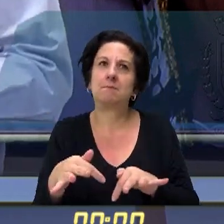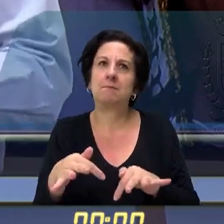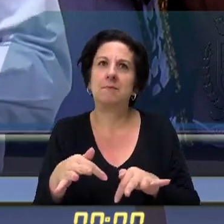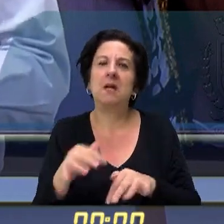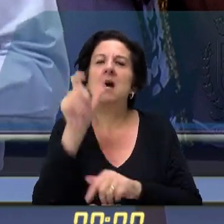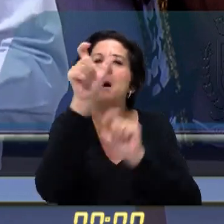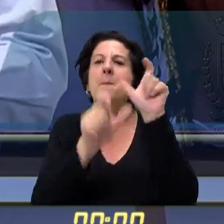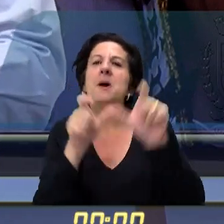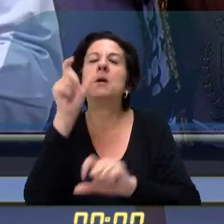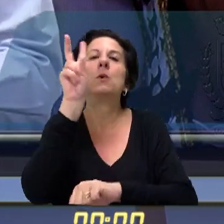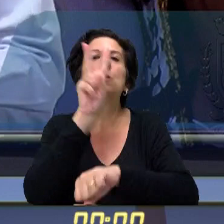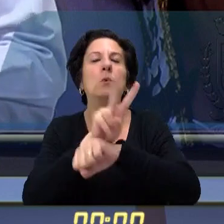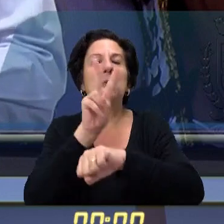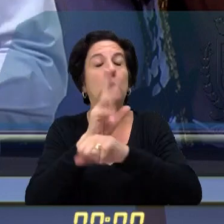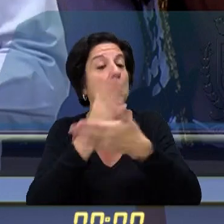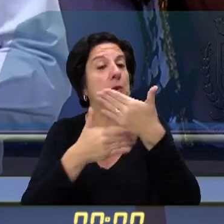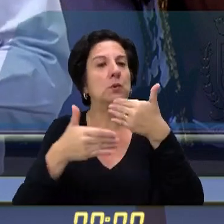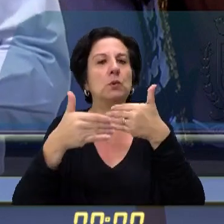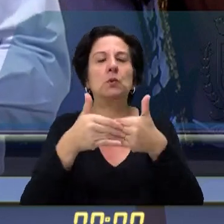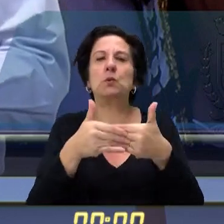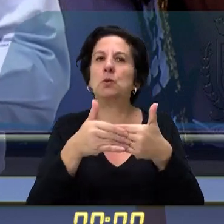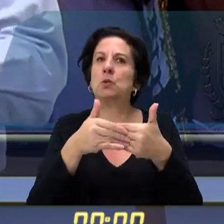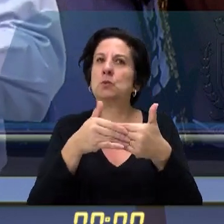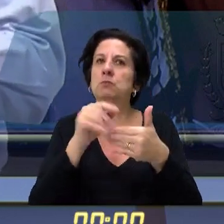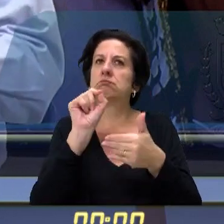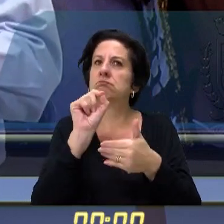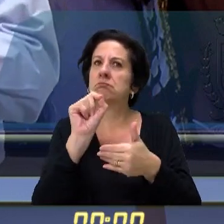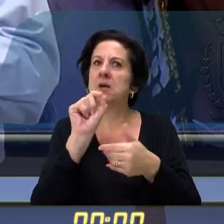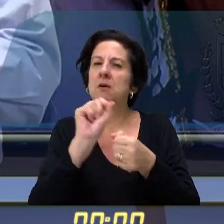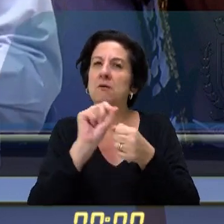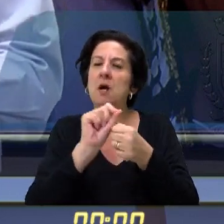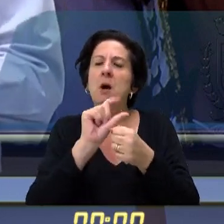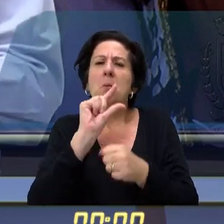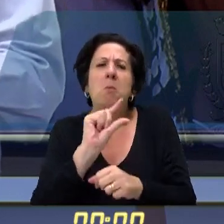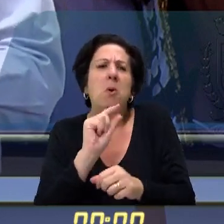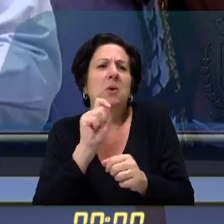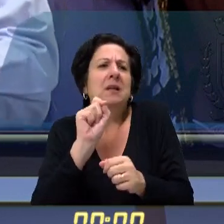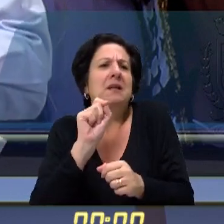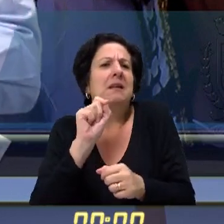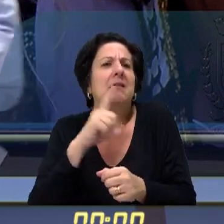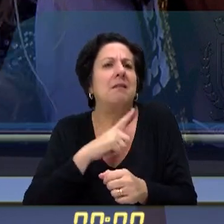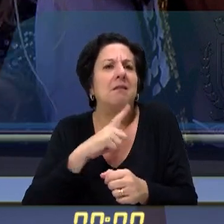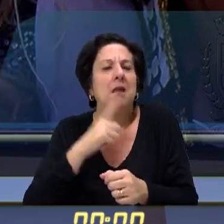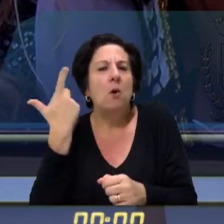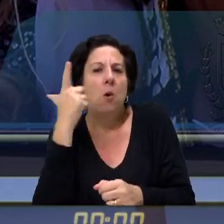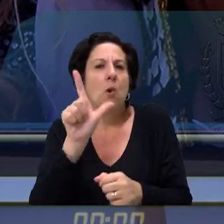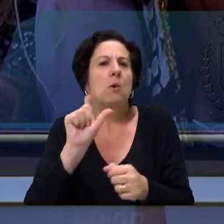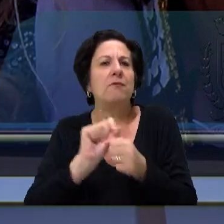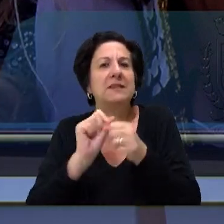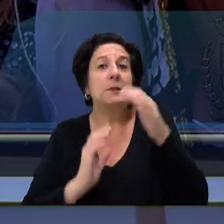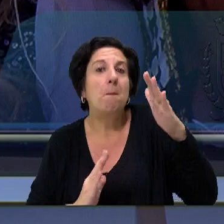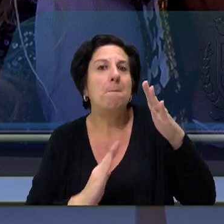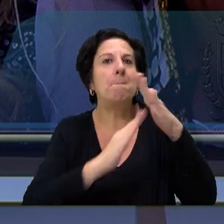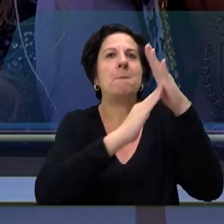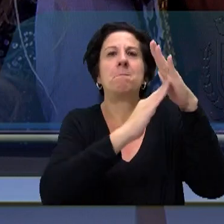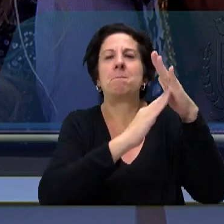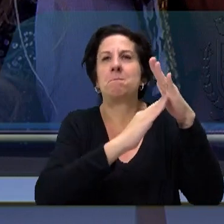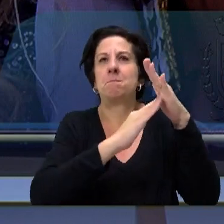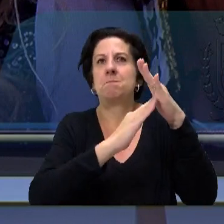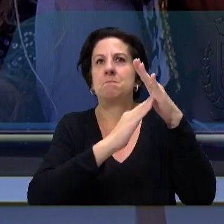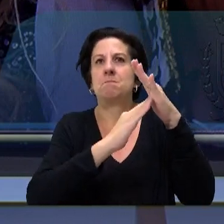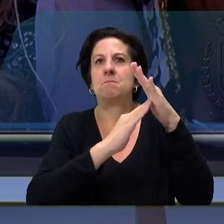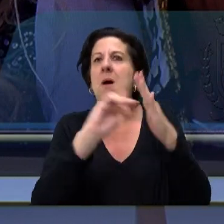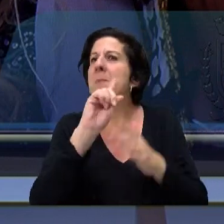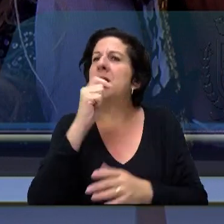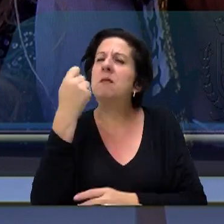as pessoas que cuidam de toda essa área da justiça, com o pouco que tenham, façam o máximo. Façam o máximo para que